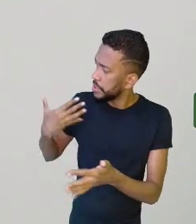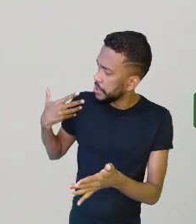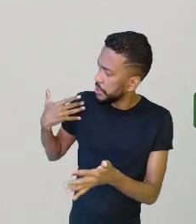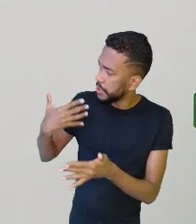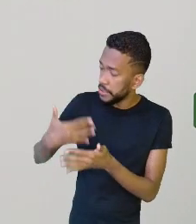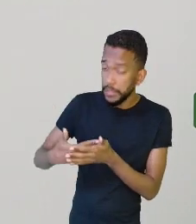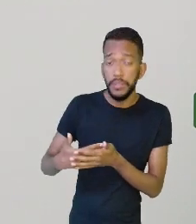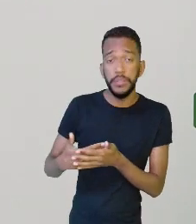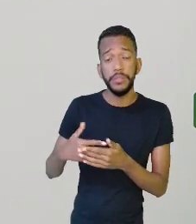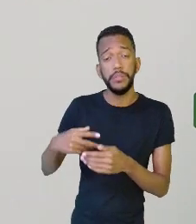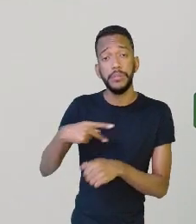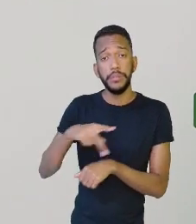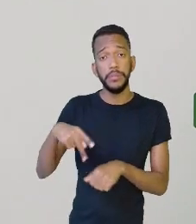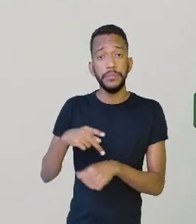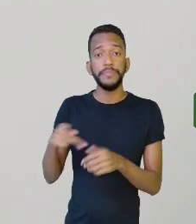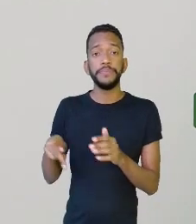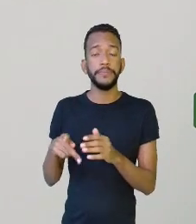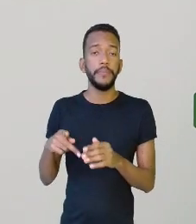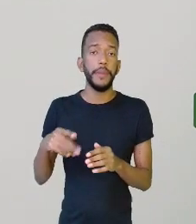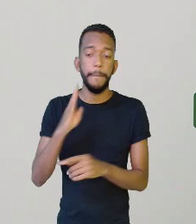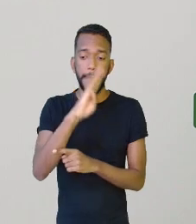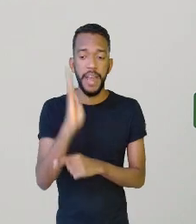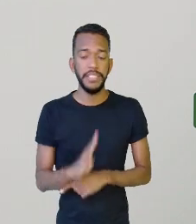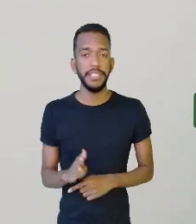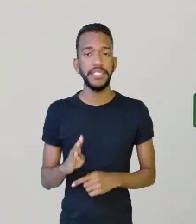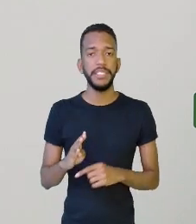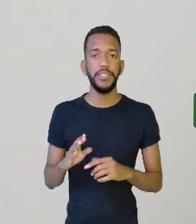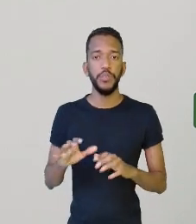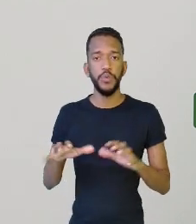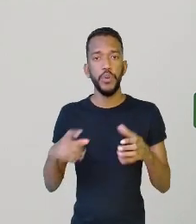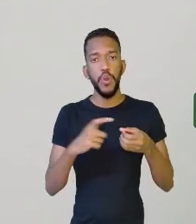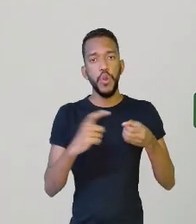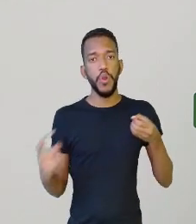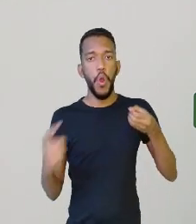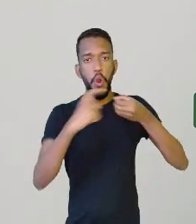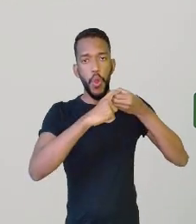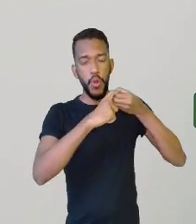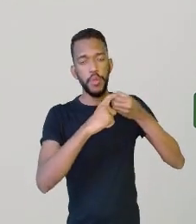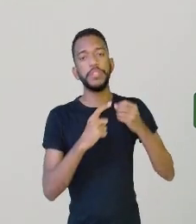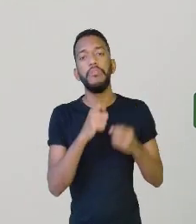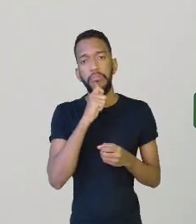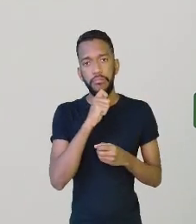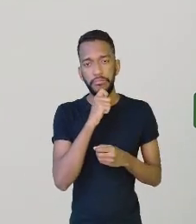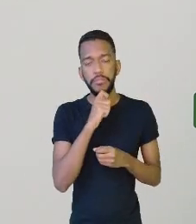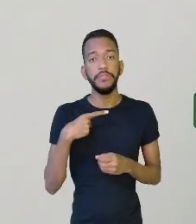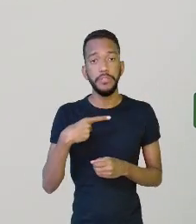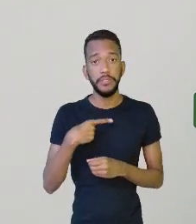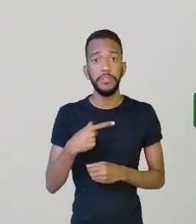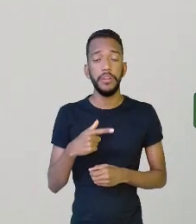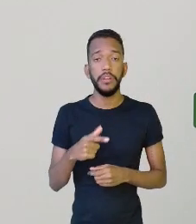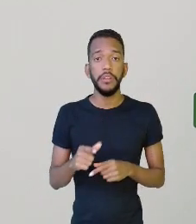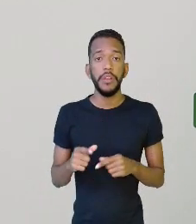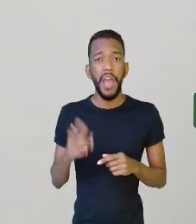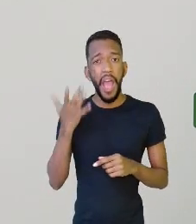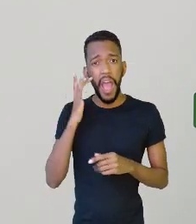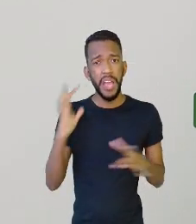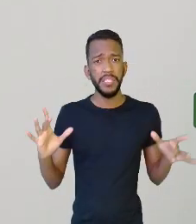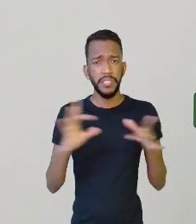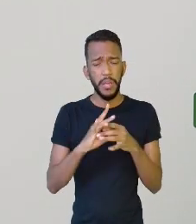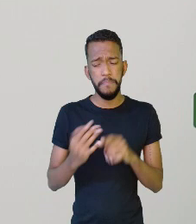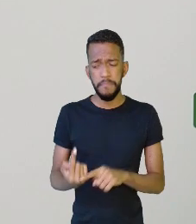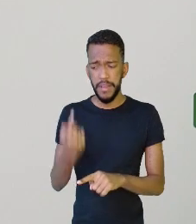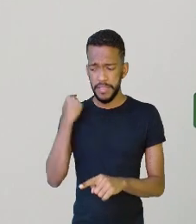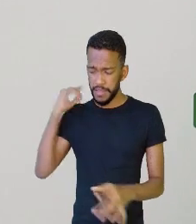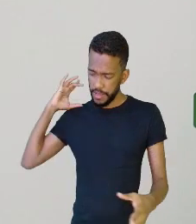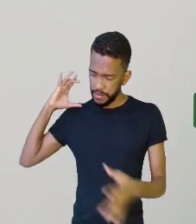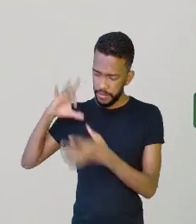Brasil colonial, sociedade açucareira, e muitas discussões que acontecem atualmente. Será que tem alguma relação com o